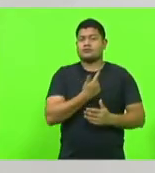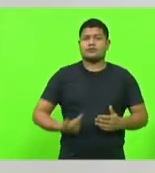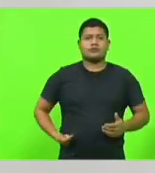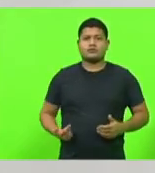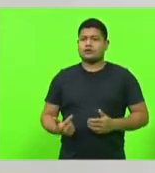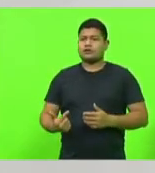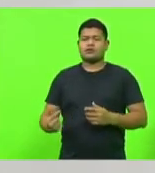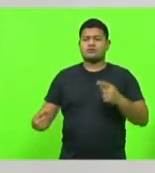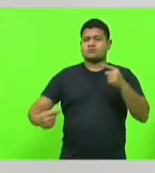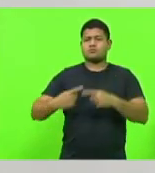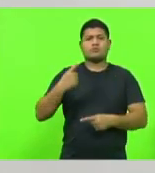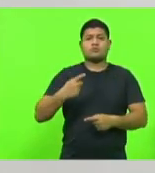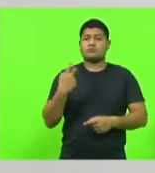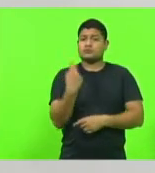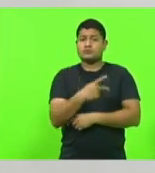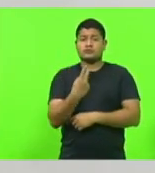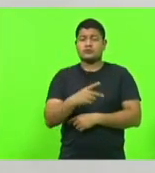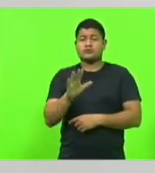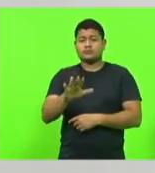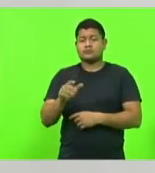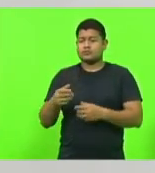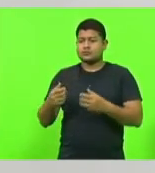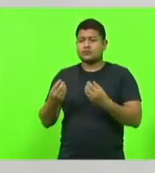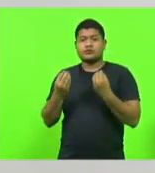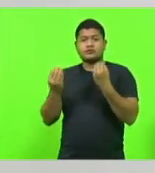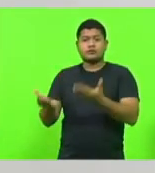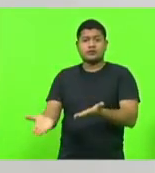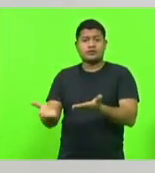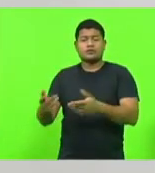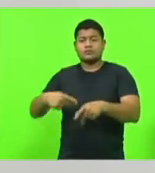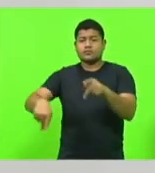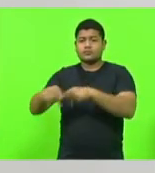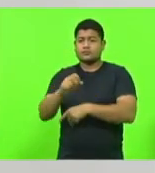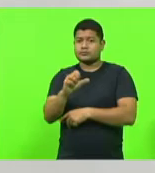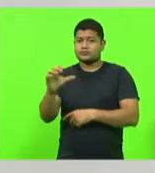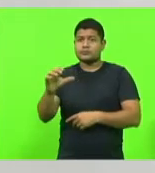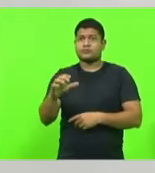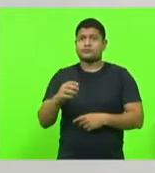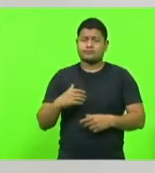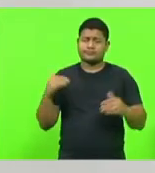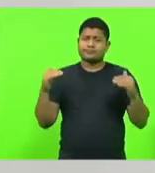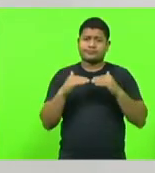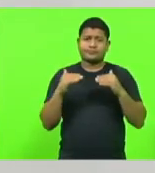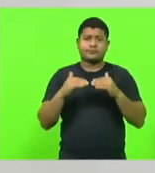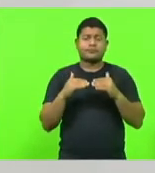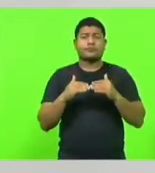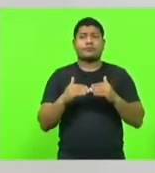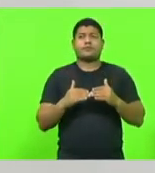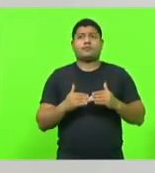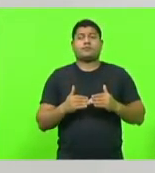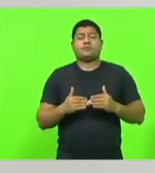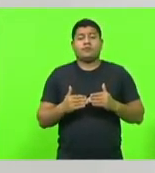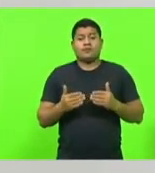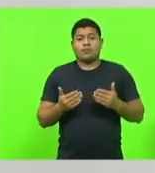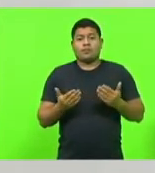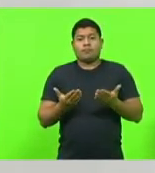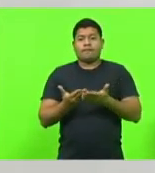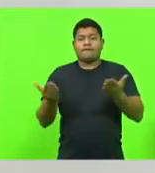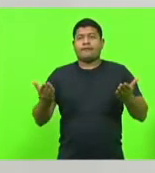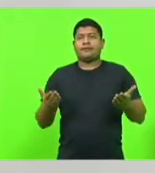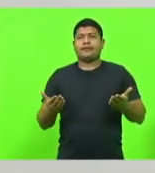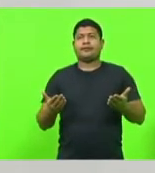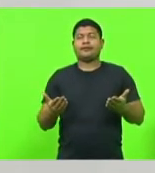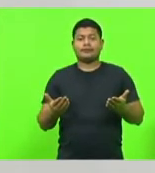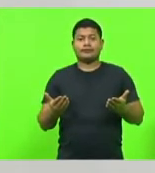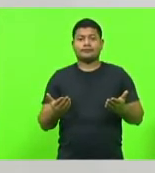recebendo, no bolso do pagador de impostos catarinense. Concordo com as outras falas que hoje foram feitas aqui nesse